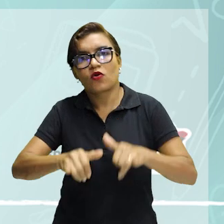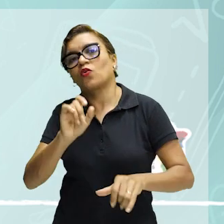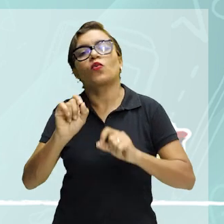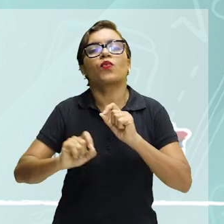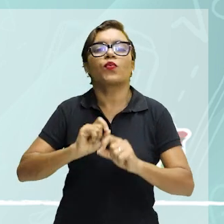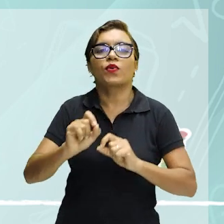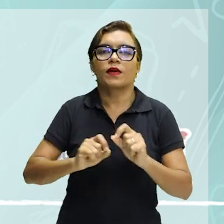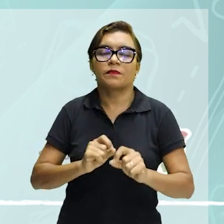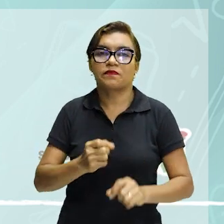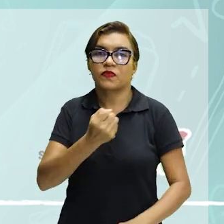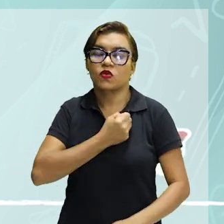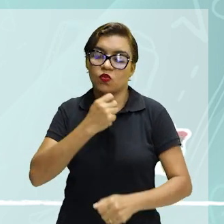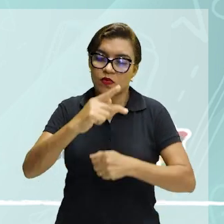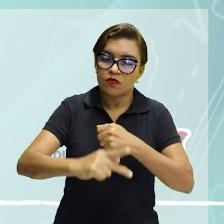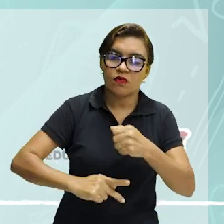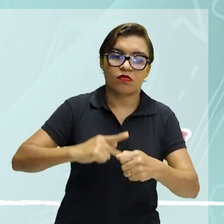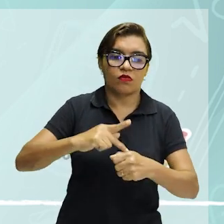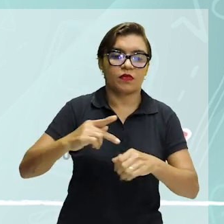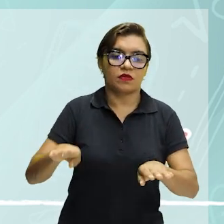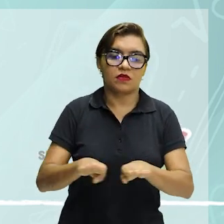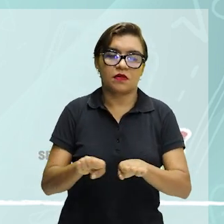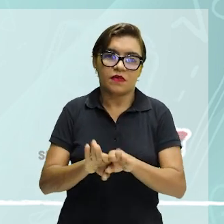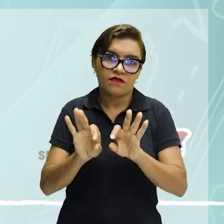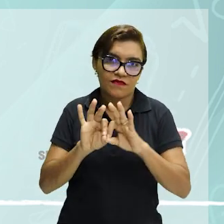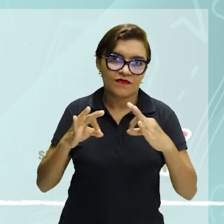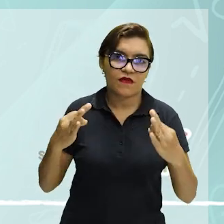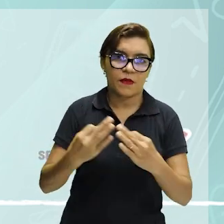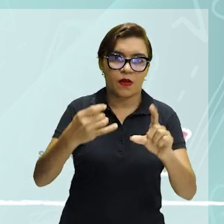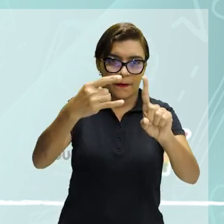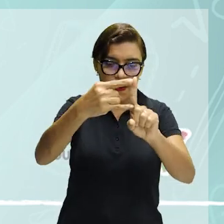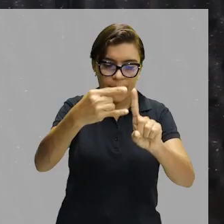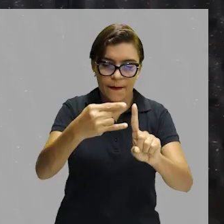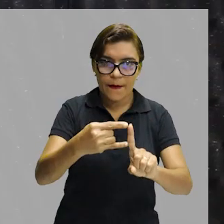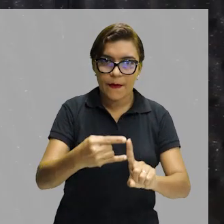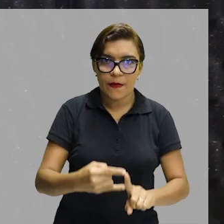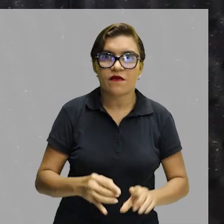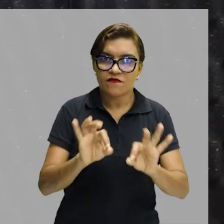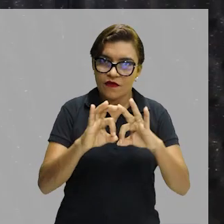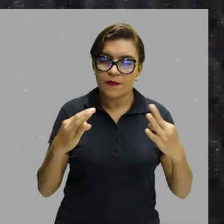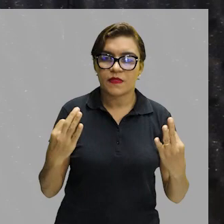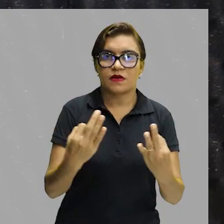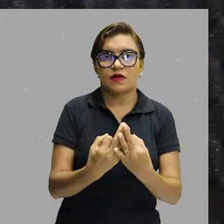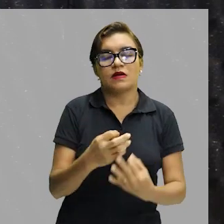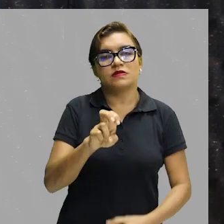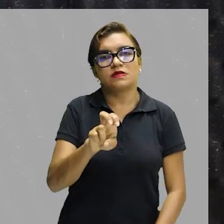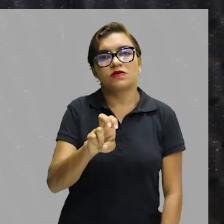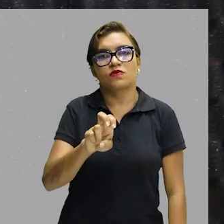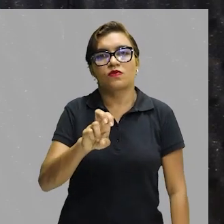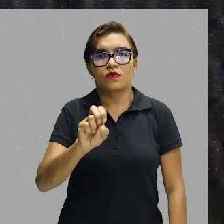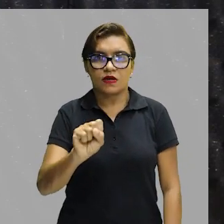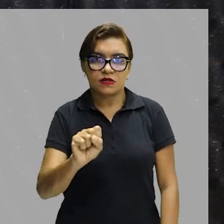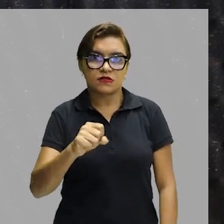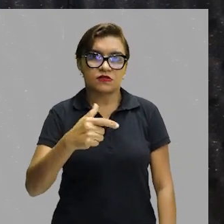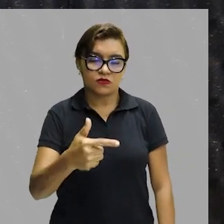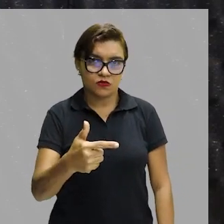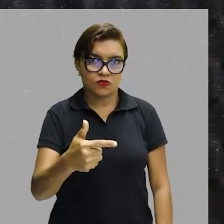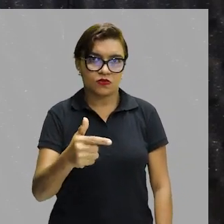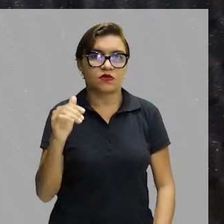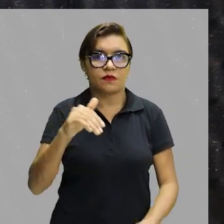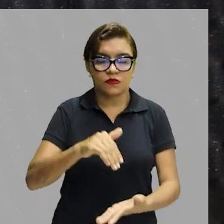então, número atômico e família. 5s2 terminou no S, família